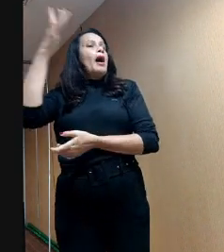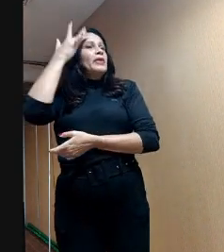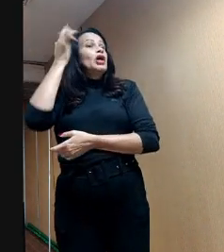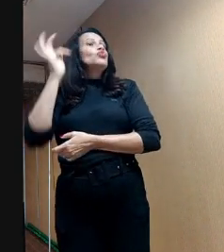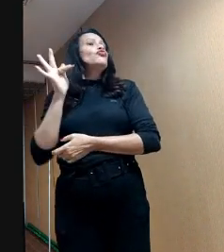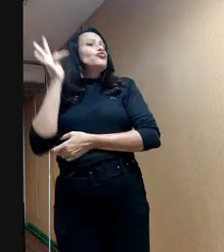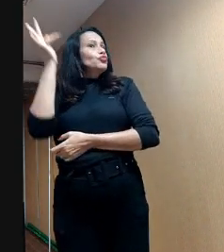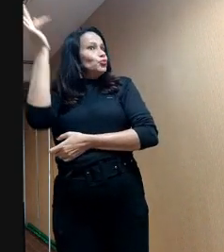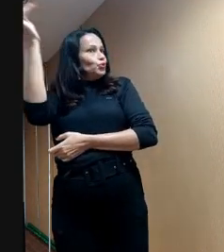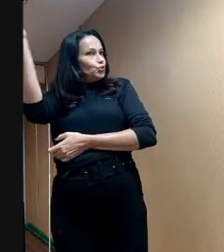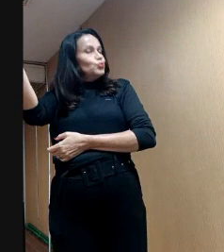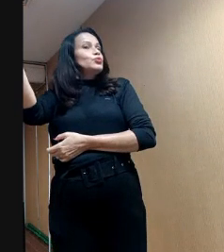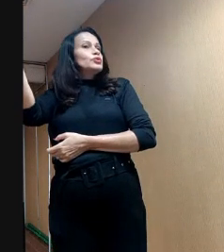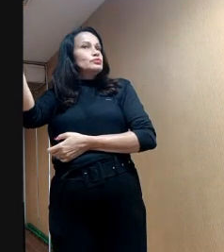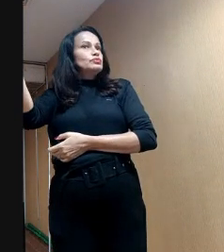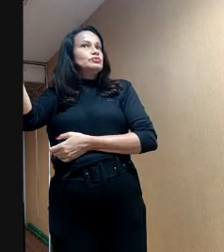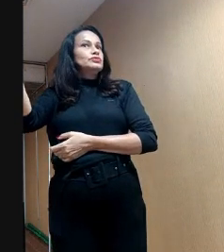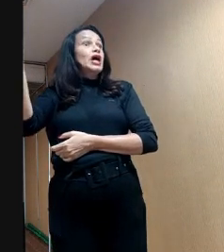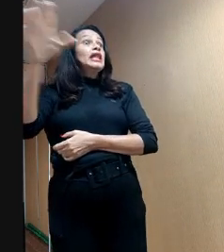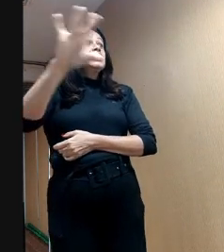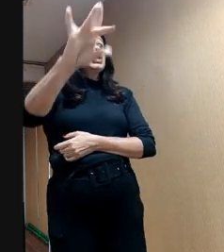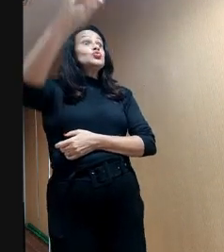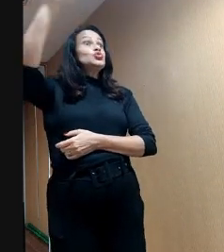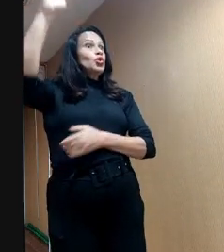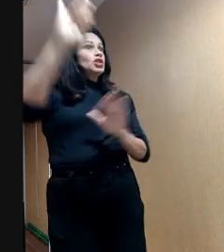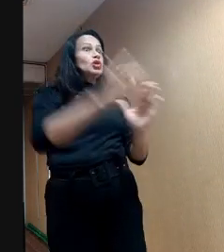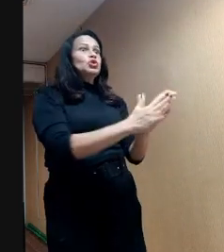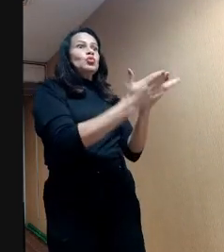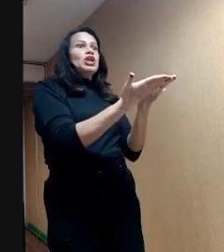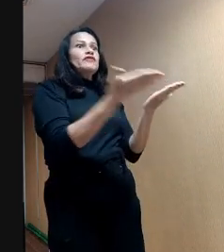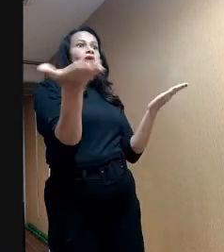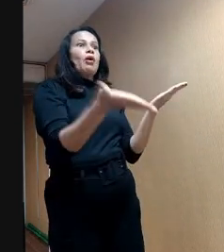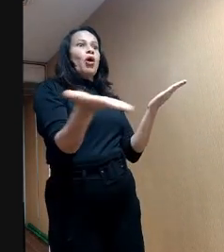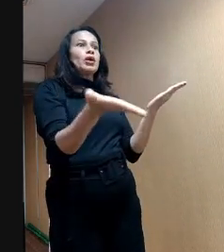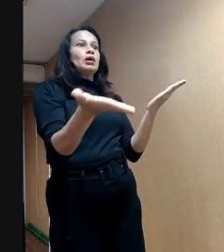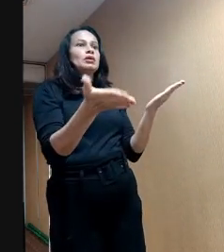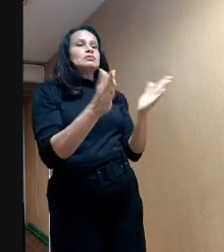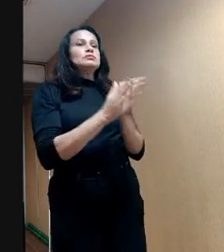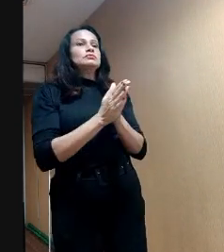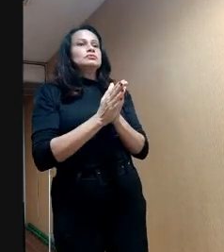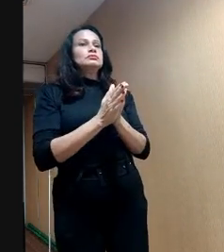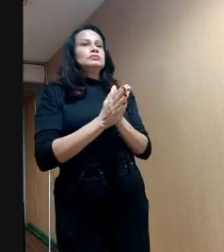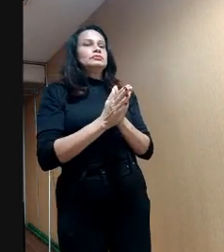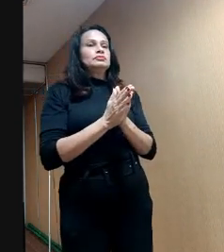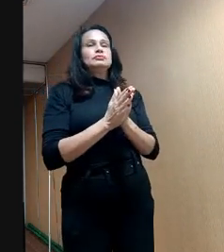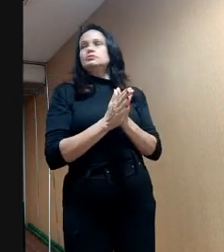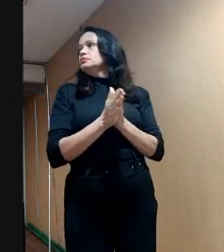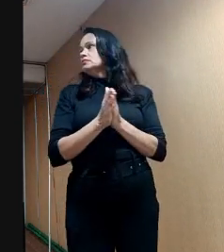ótimo evento e uma boa noite, como diz nosso diretor, né? Um fraternal abraço.